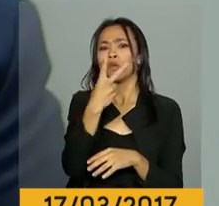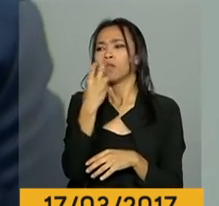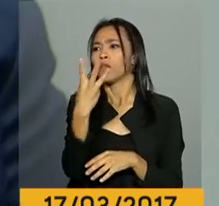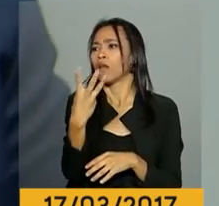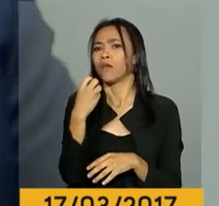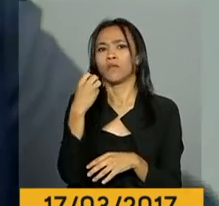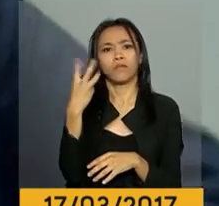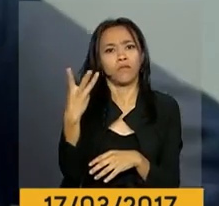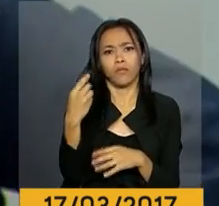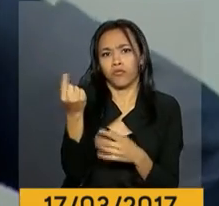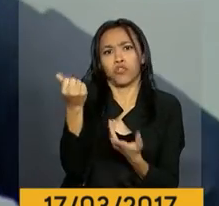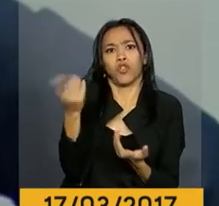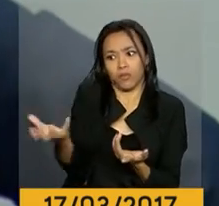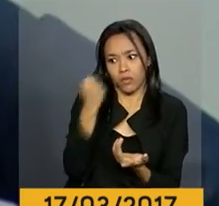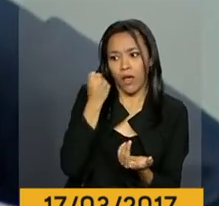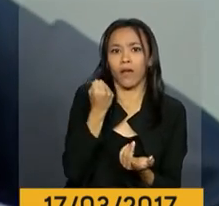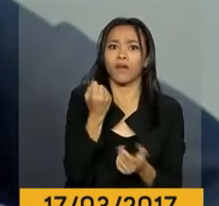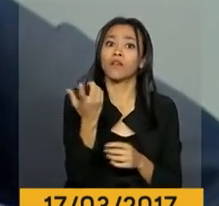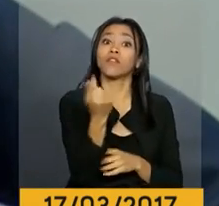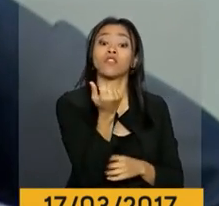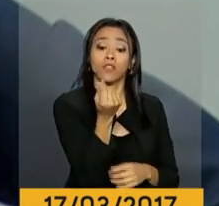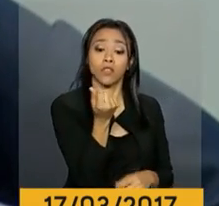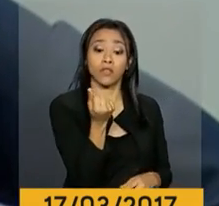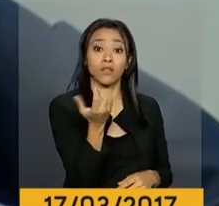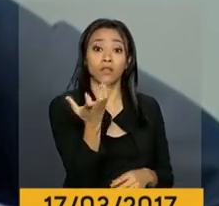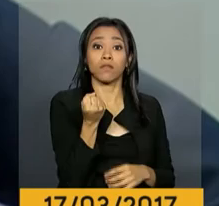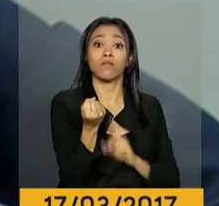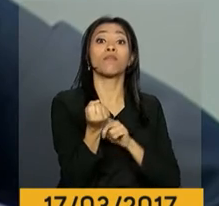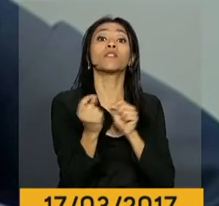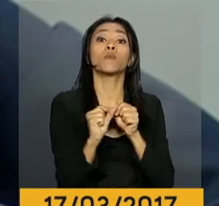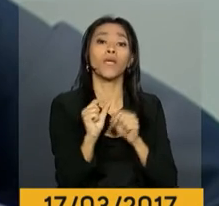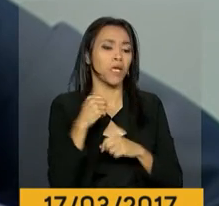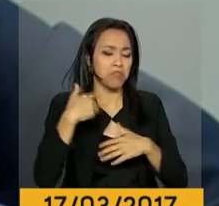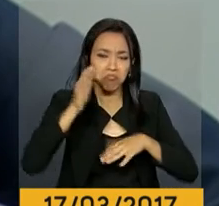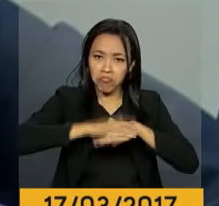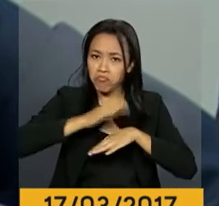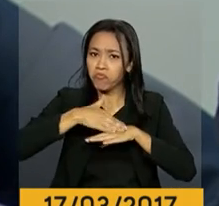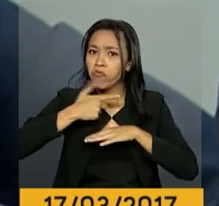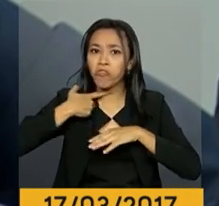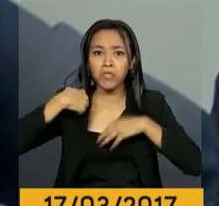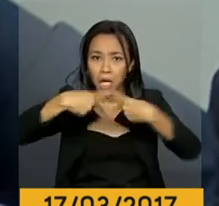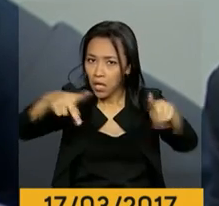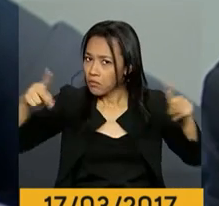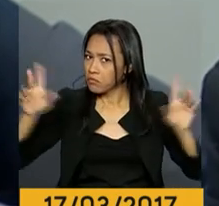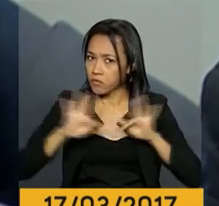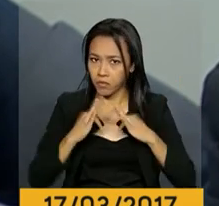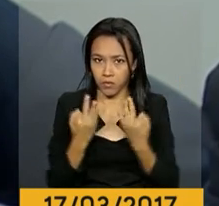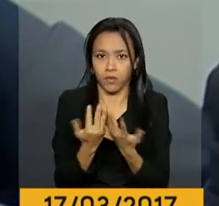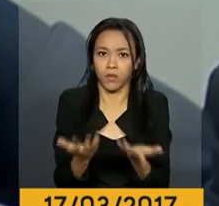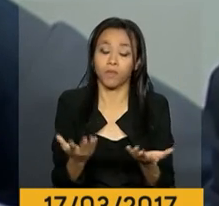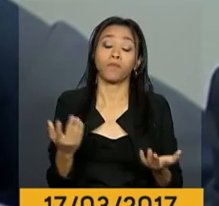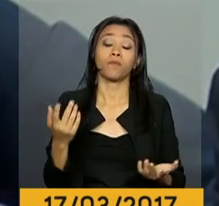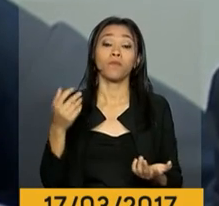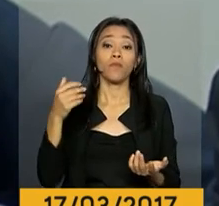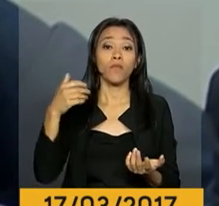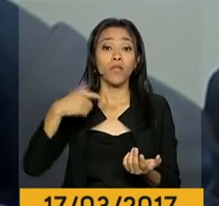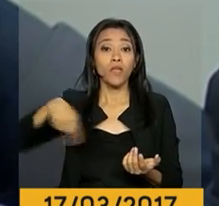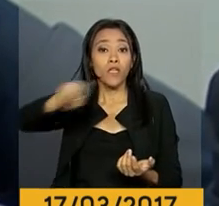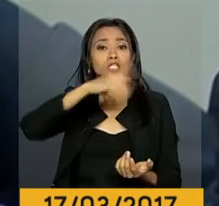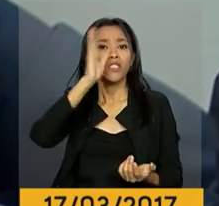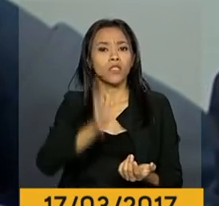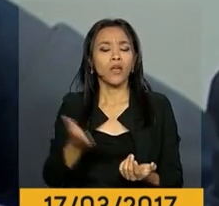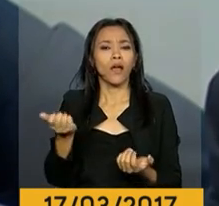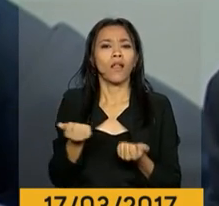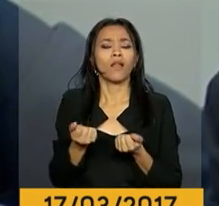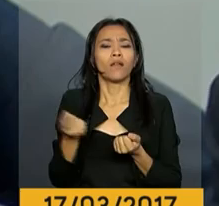1.000, 1.200, 2.000, 3.000, que seja, e vão fazer o que achem que devam fazer com aquele dinheiro. Mas o fundamental é que a esta altura, por exemplo, já